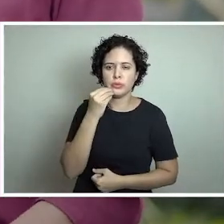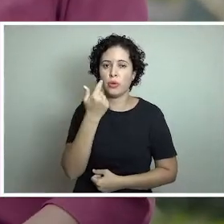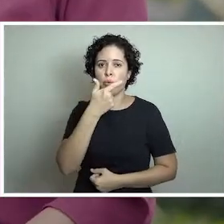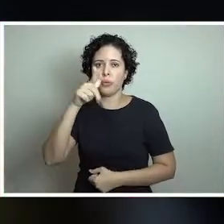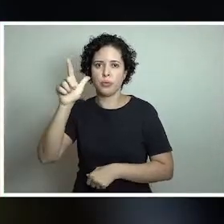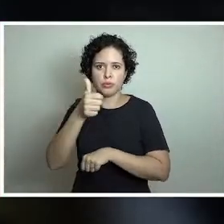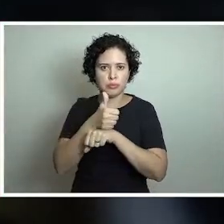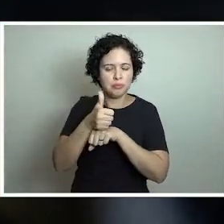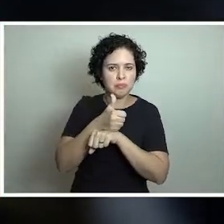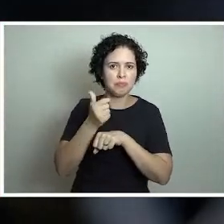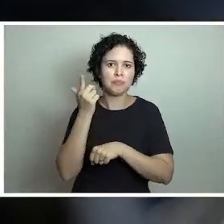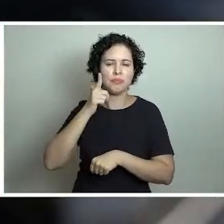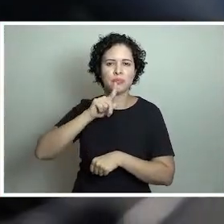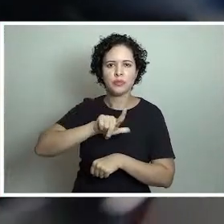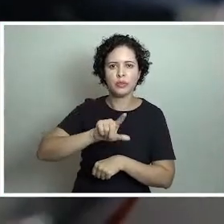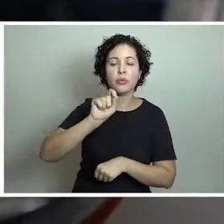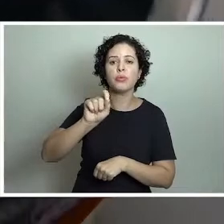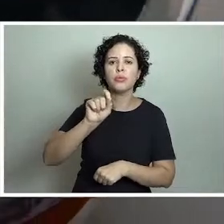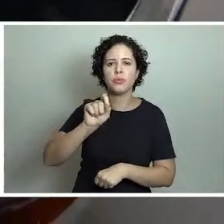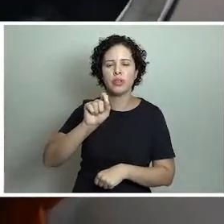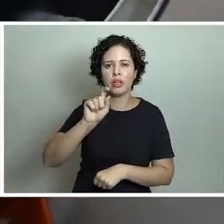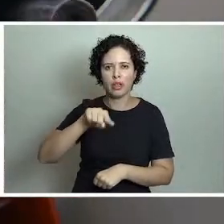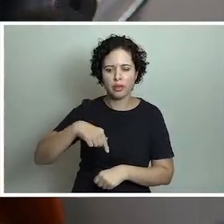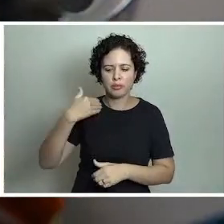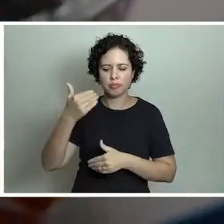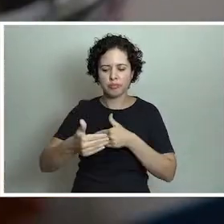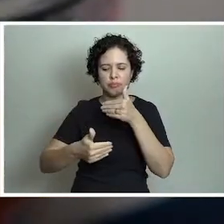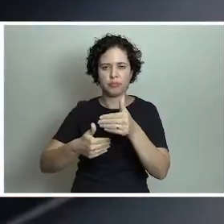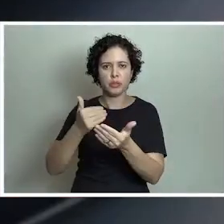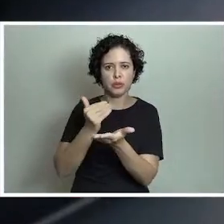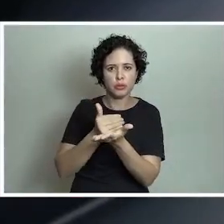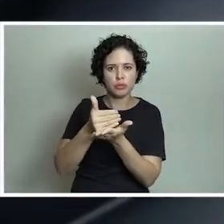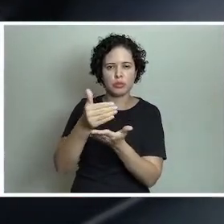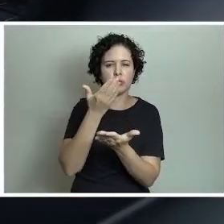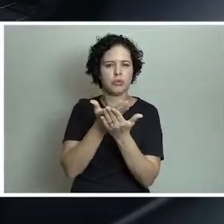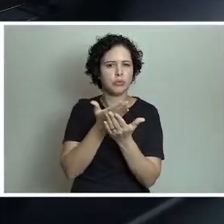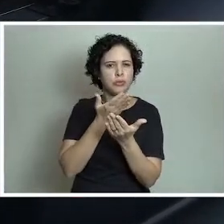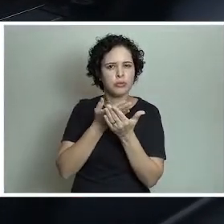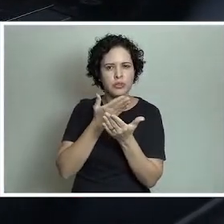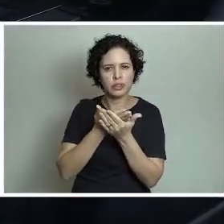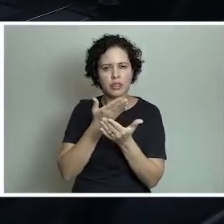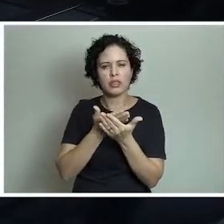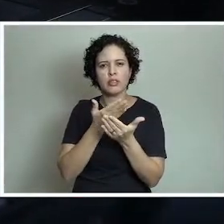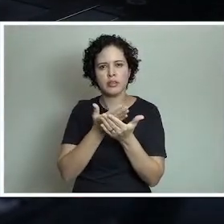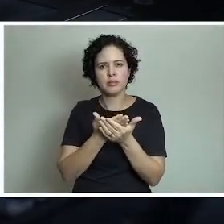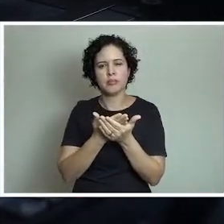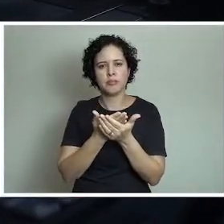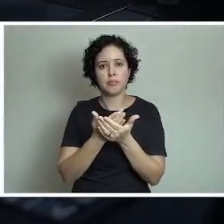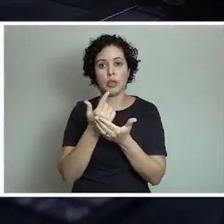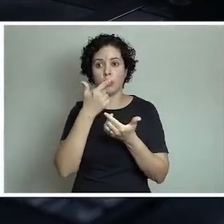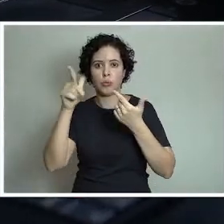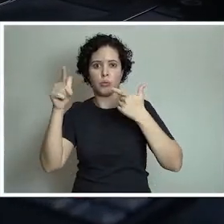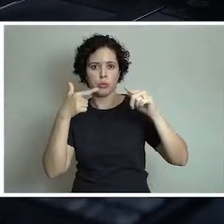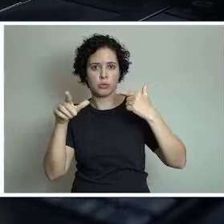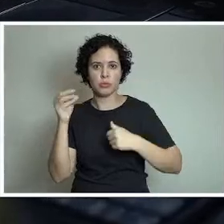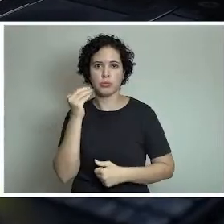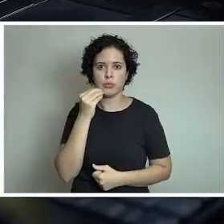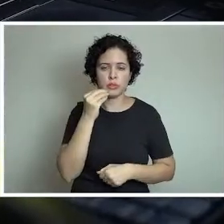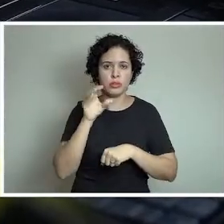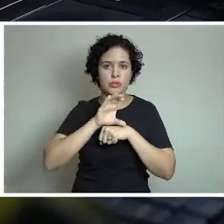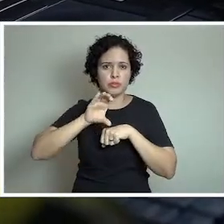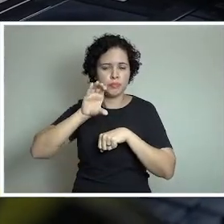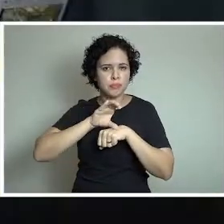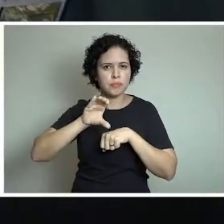outra profissão, que foi a partir daí que eu comecei a estudar. E aí veio vindo outras oportunidades de